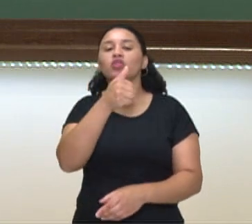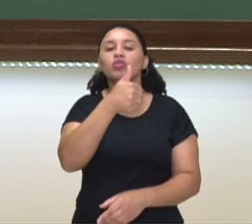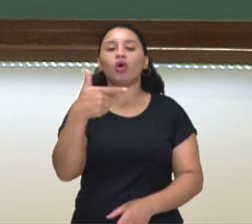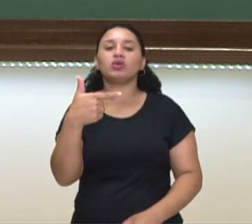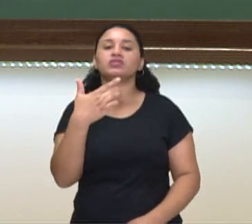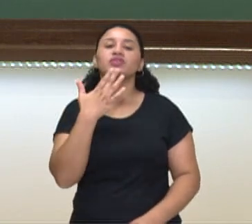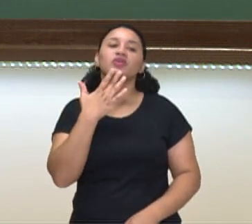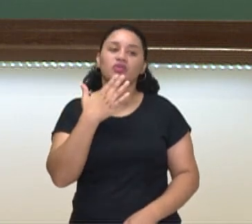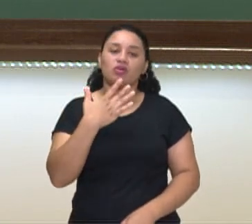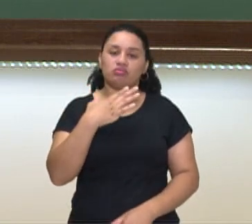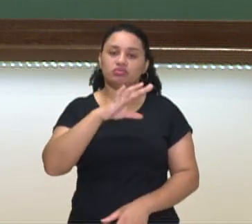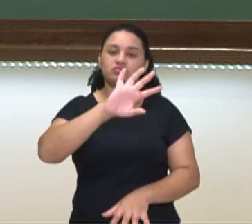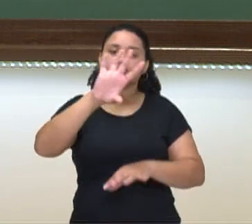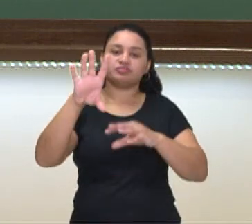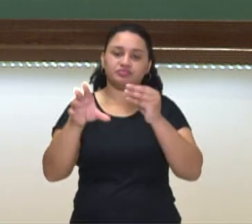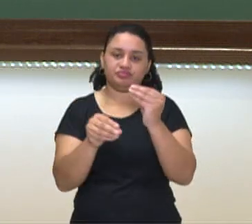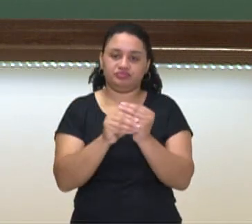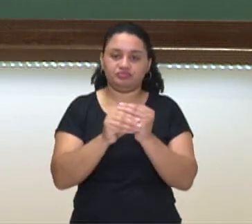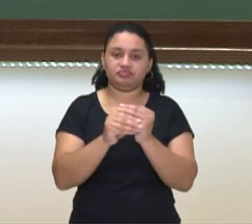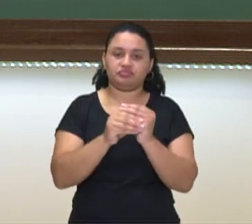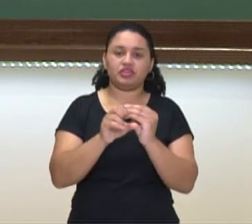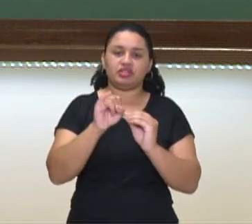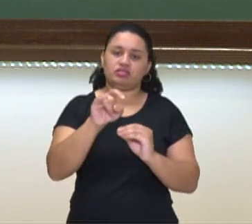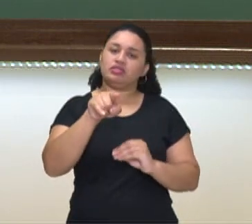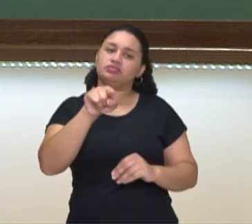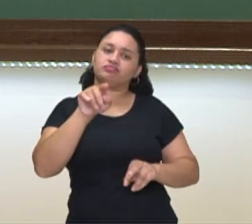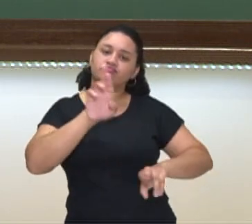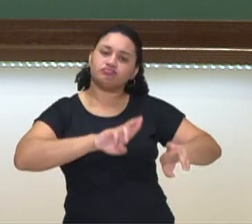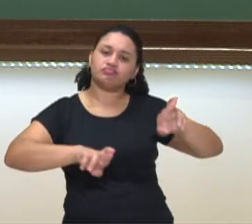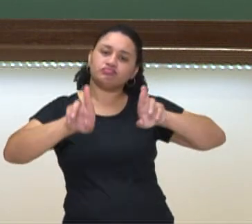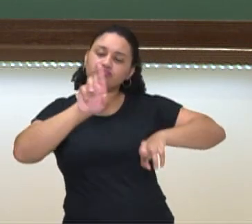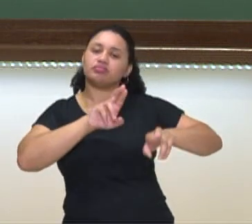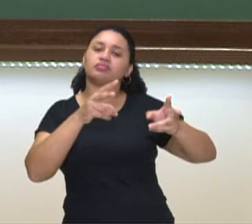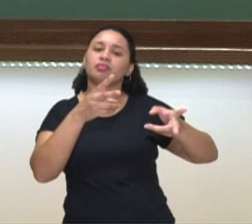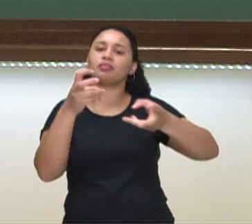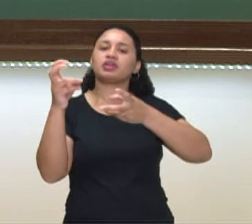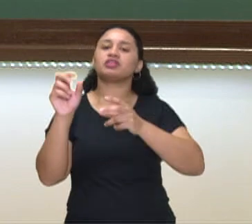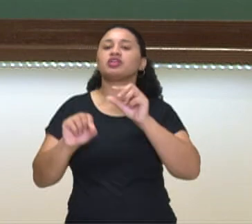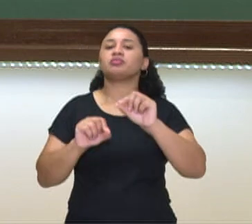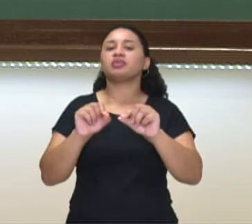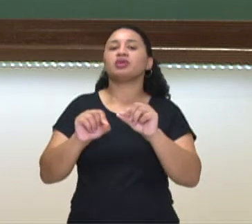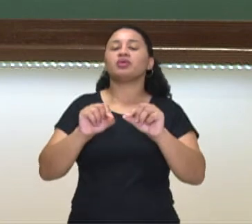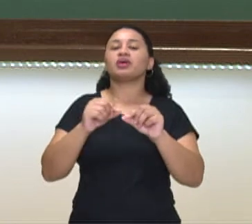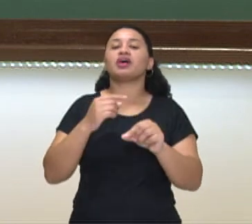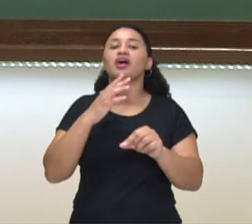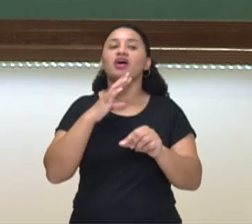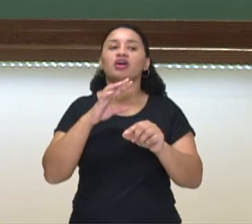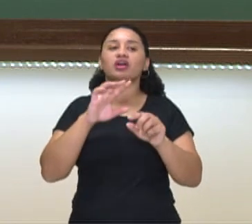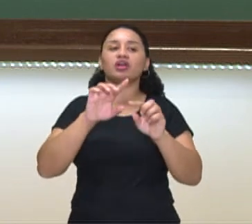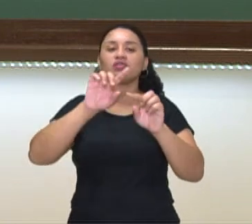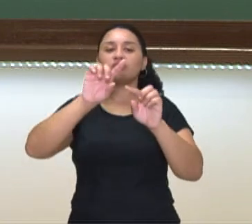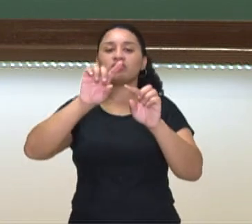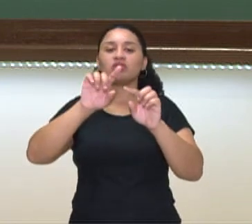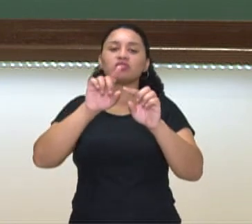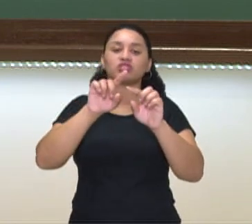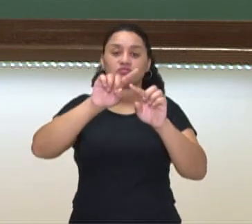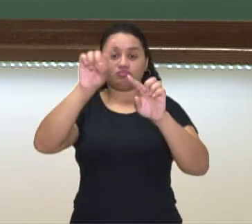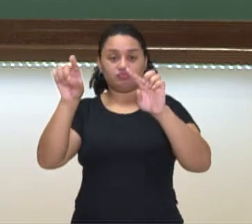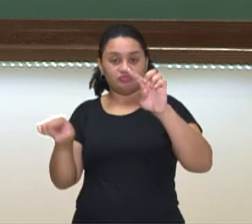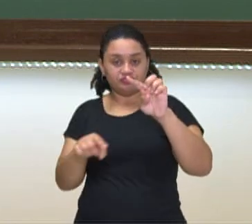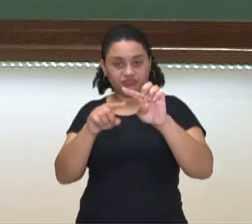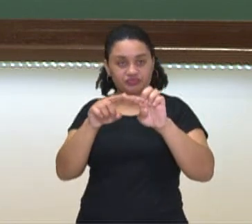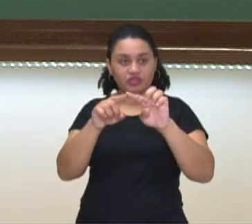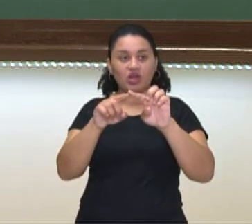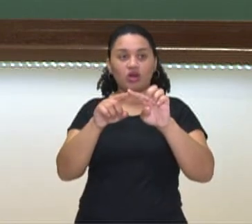cores completas, se você observar as cores que estão no sentido contrário, como que eu posso